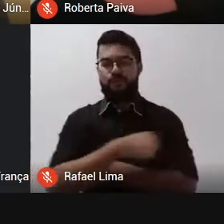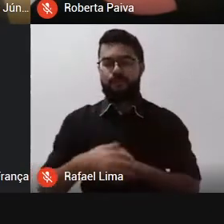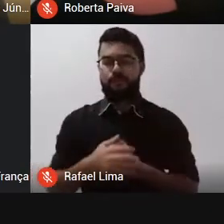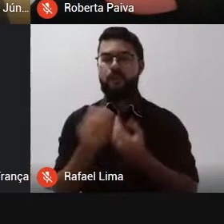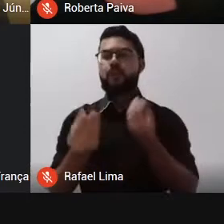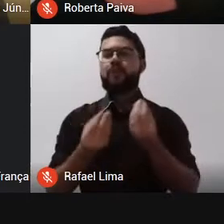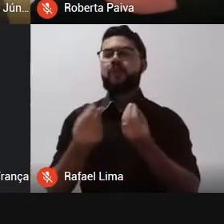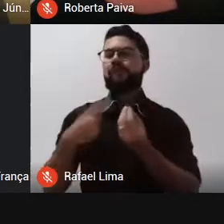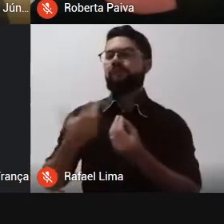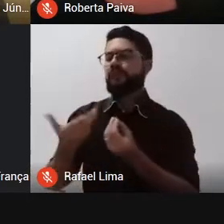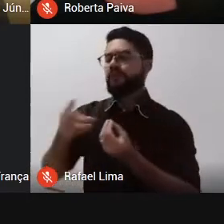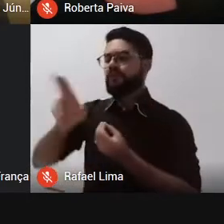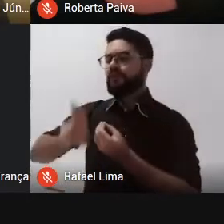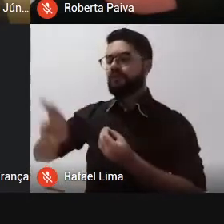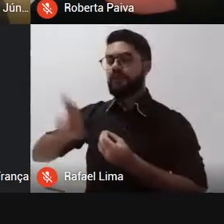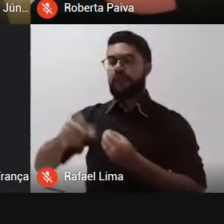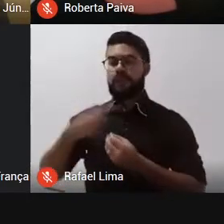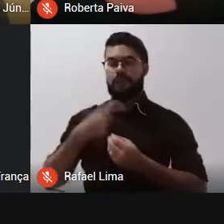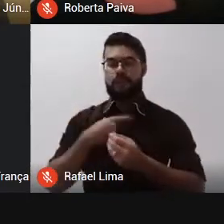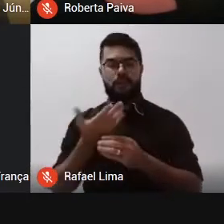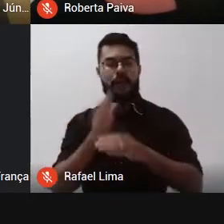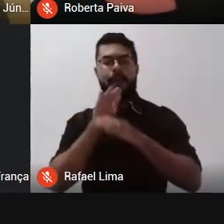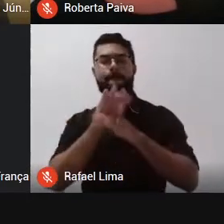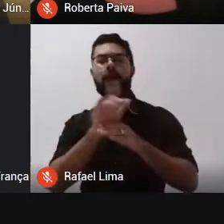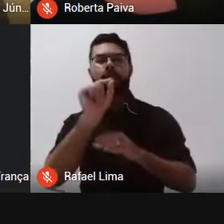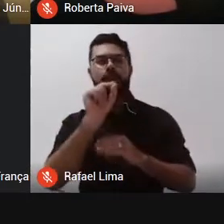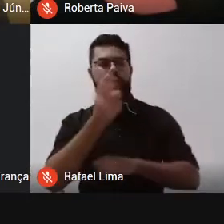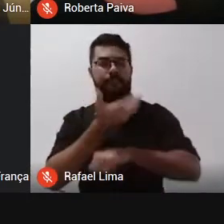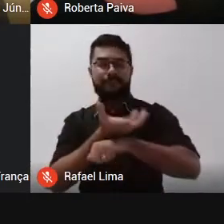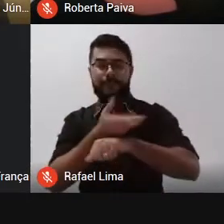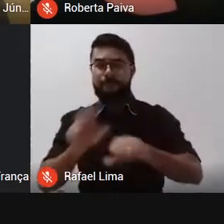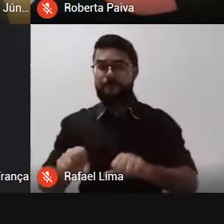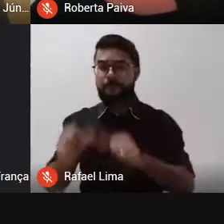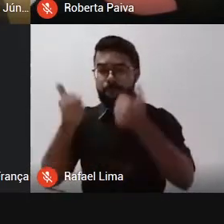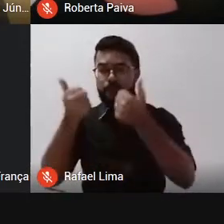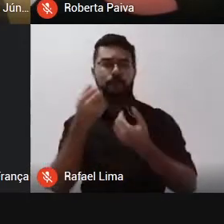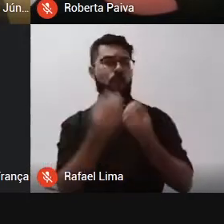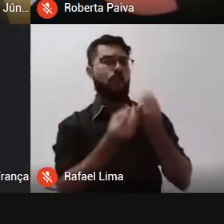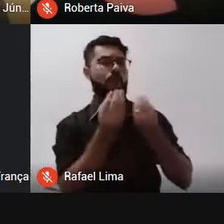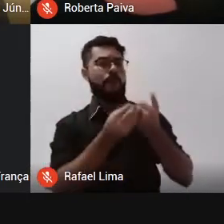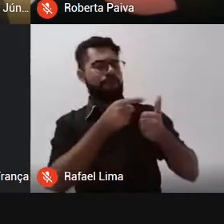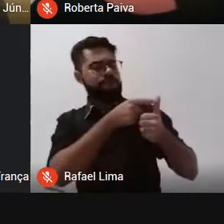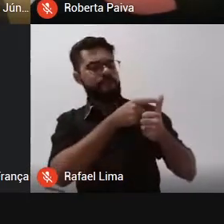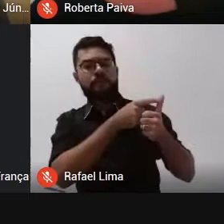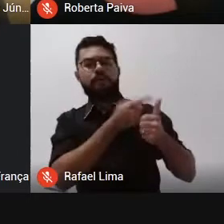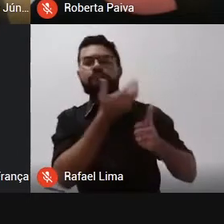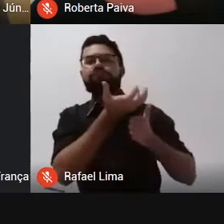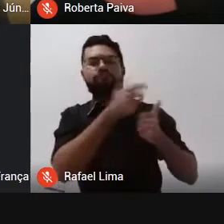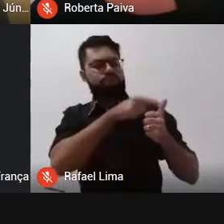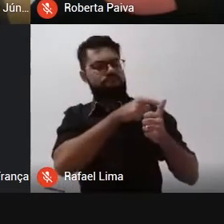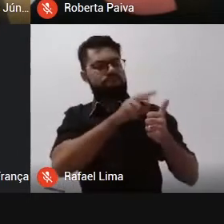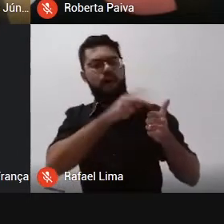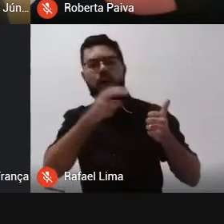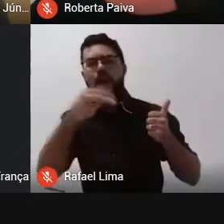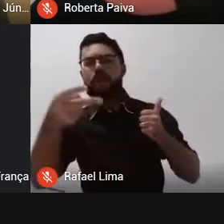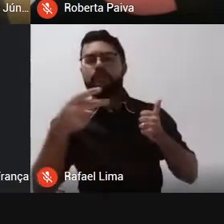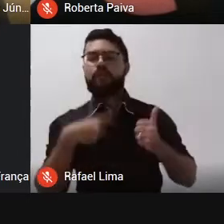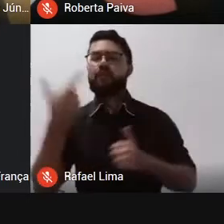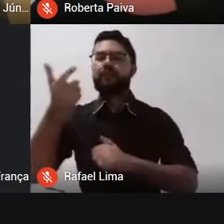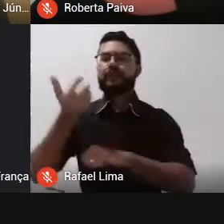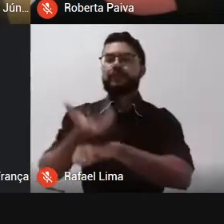trabalhar aqui para a próxima disciplina? O que a gente pode trabalhar nessa primeira que vai resultar lá no final, na disciplina de projeto